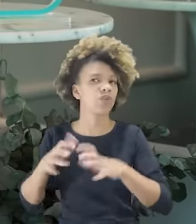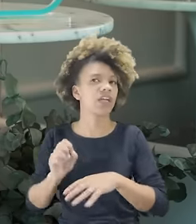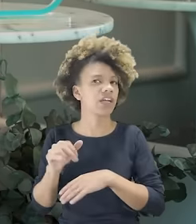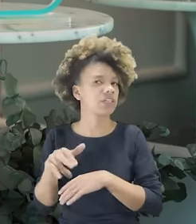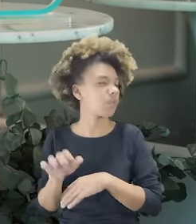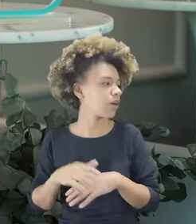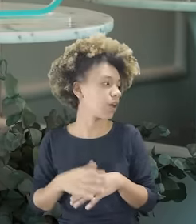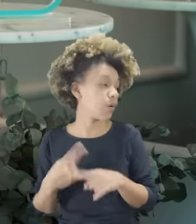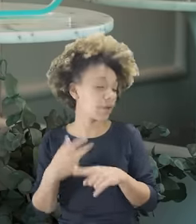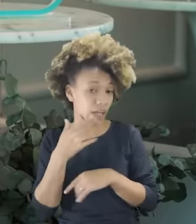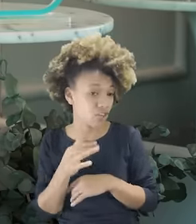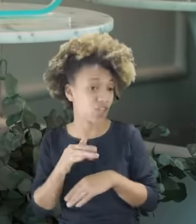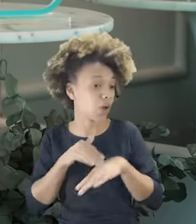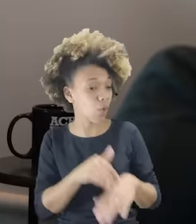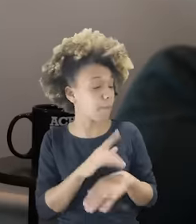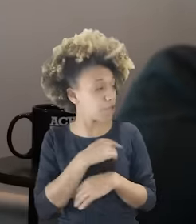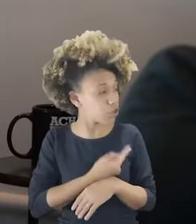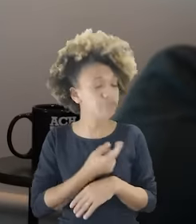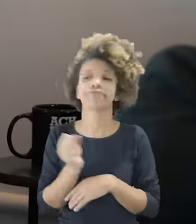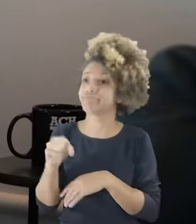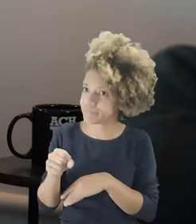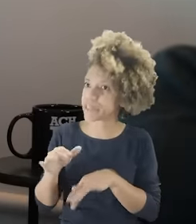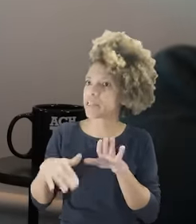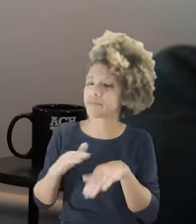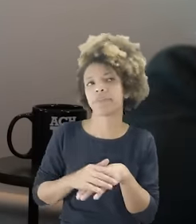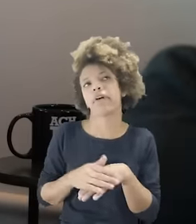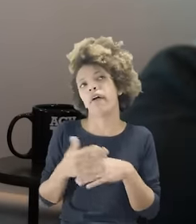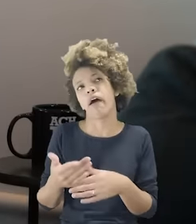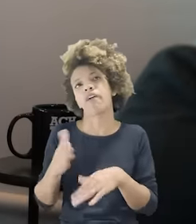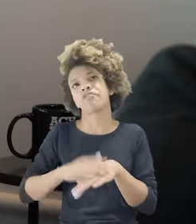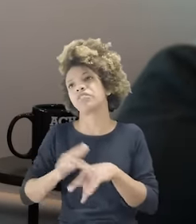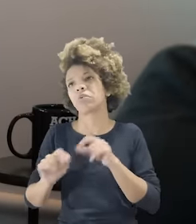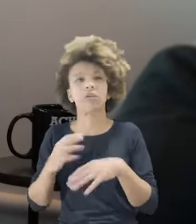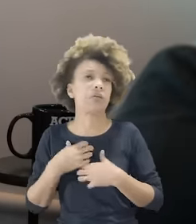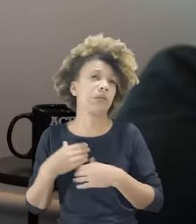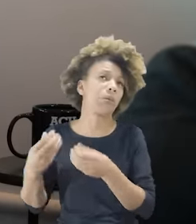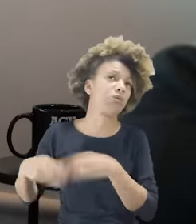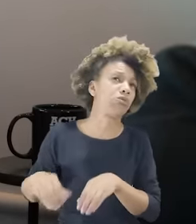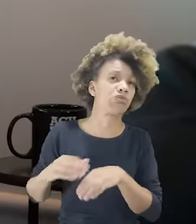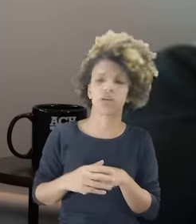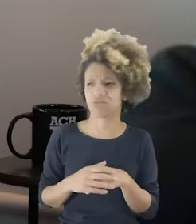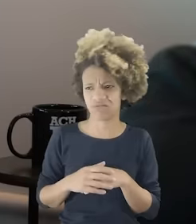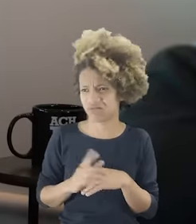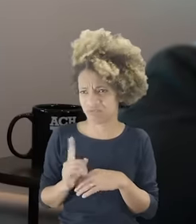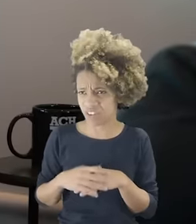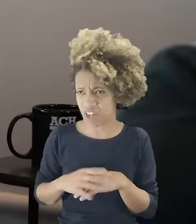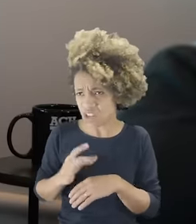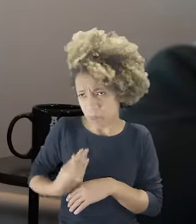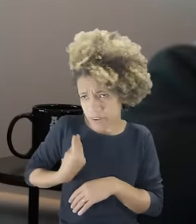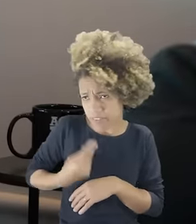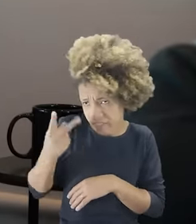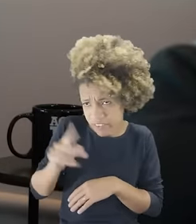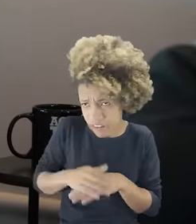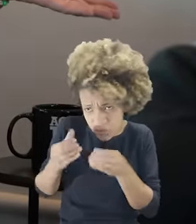assim eu não quero Simone aqui porque ela só acha que a culpa é da gente e isso e às vezes é a pessoa fez tal coisa para me prejudicar ela não fez ela fez para viver